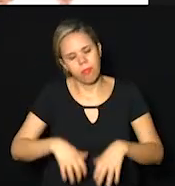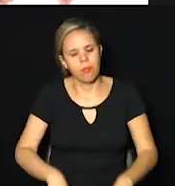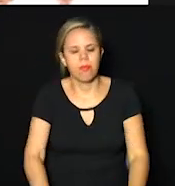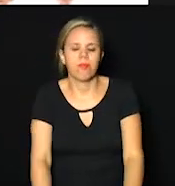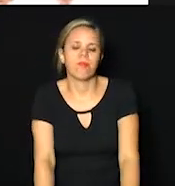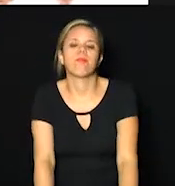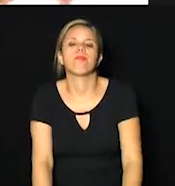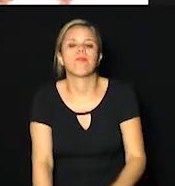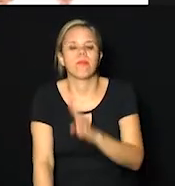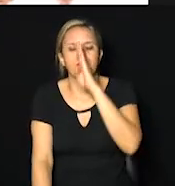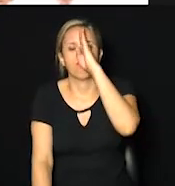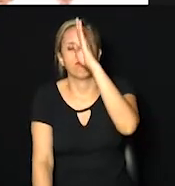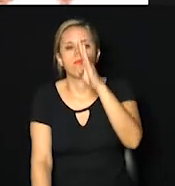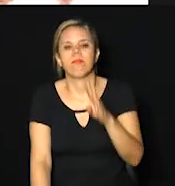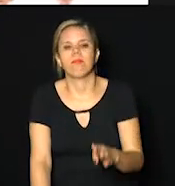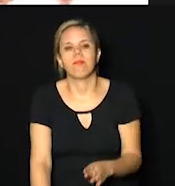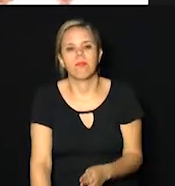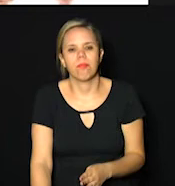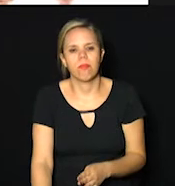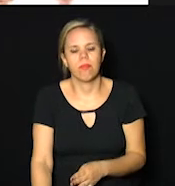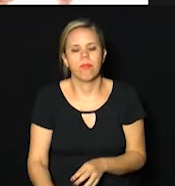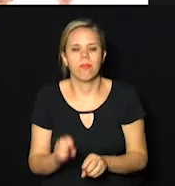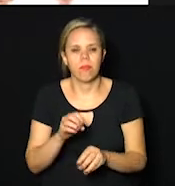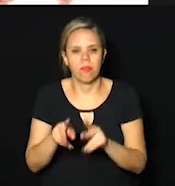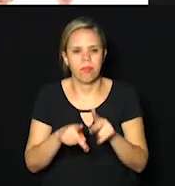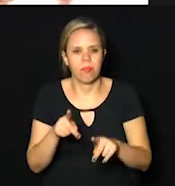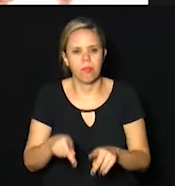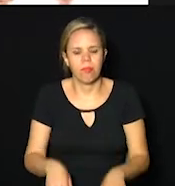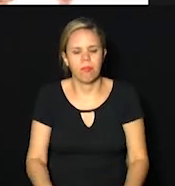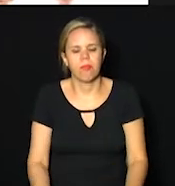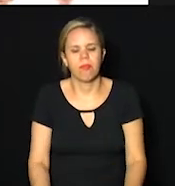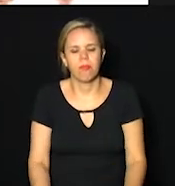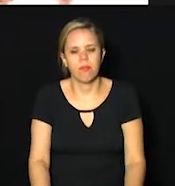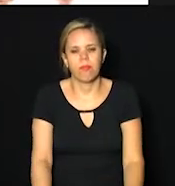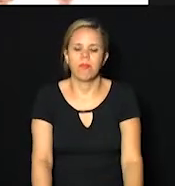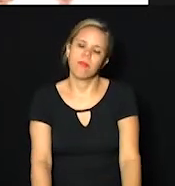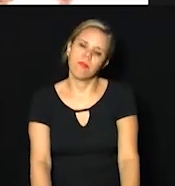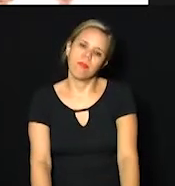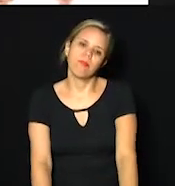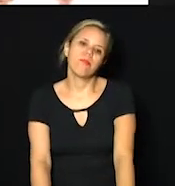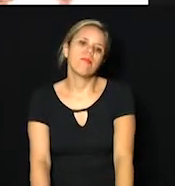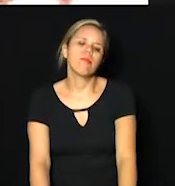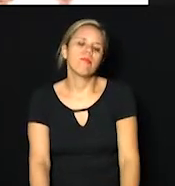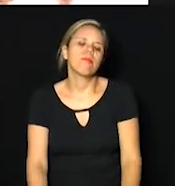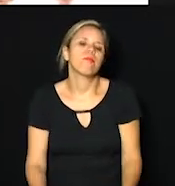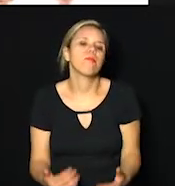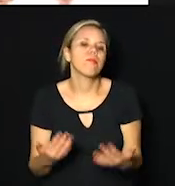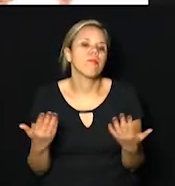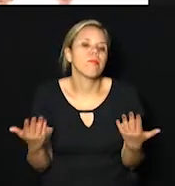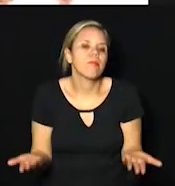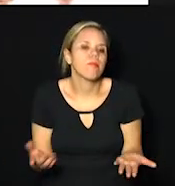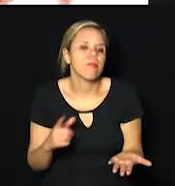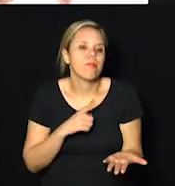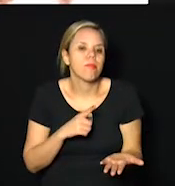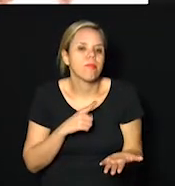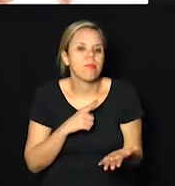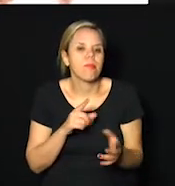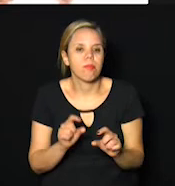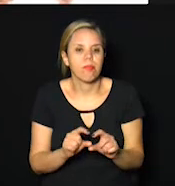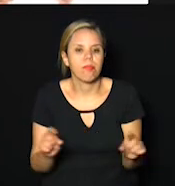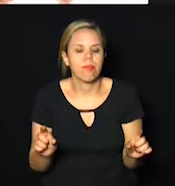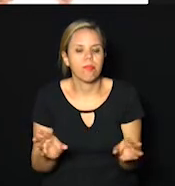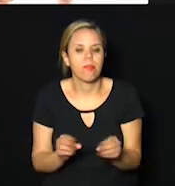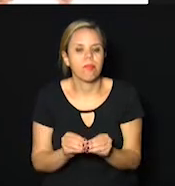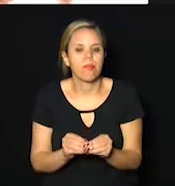isso é fundamental. Entregue racionalidade para as pessoas, ok? E aí, gente, tem um terminho aí no final, é gestão